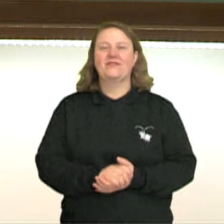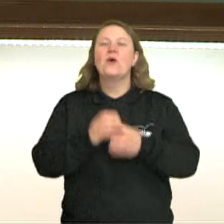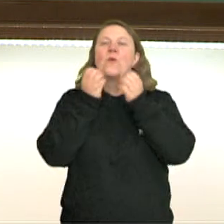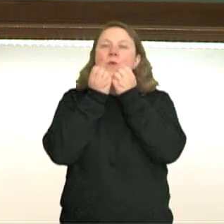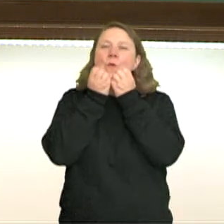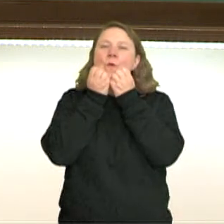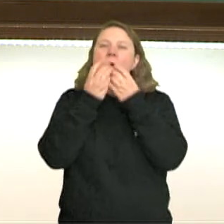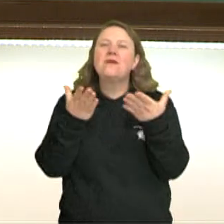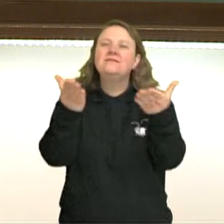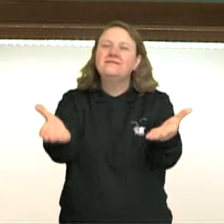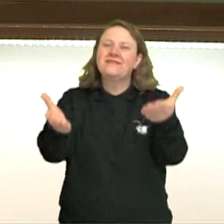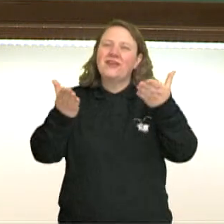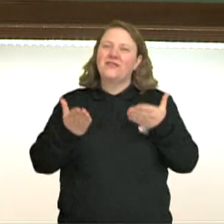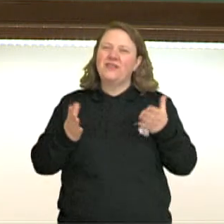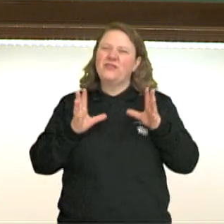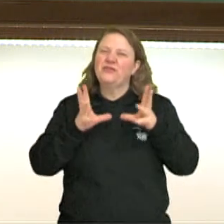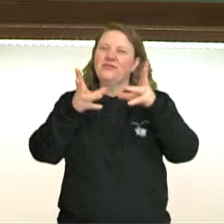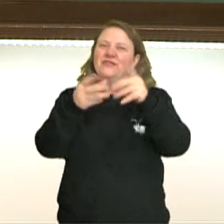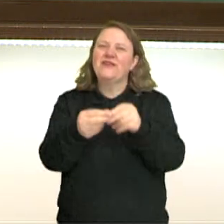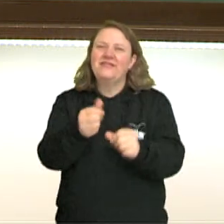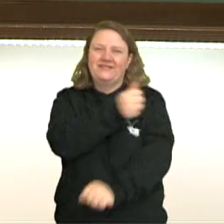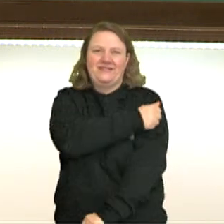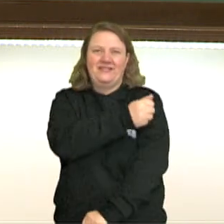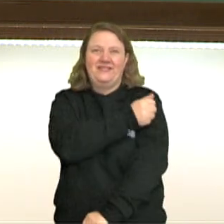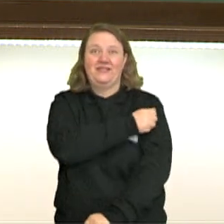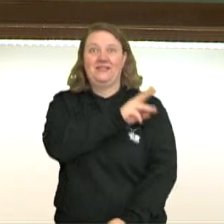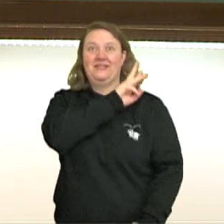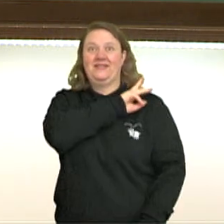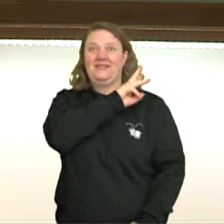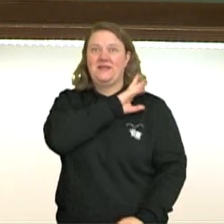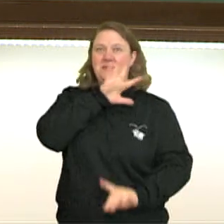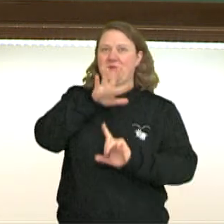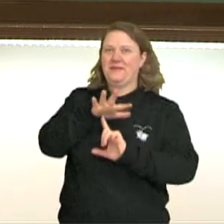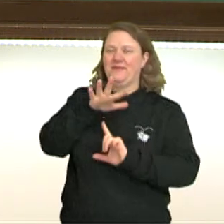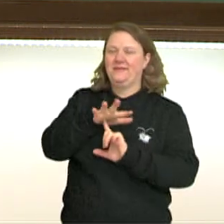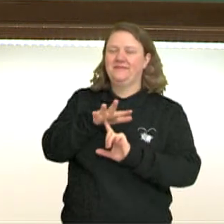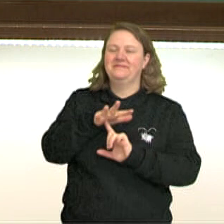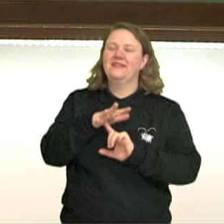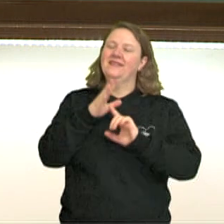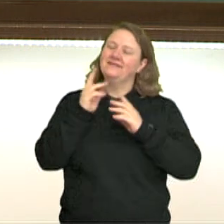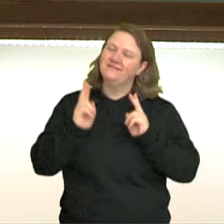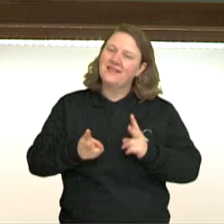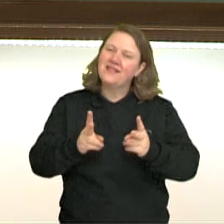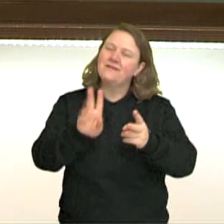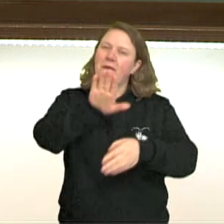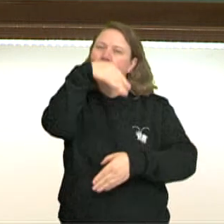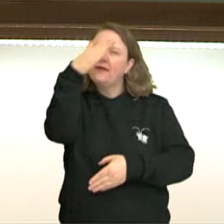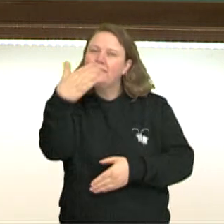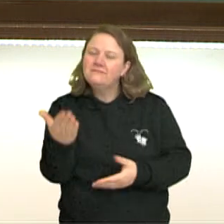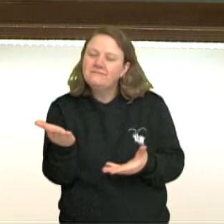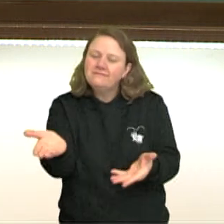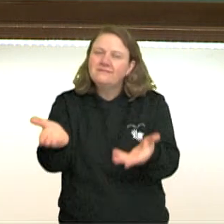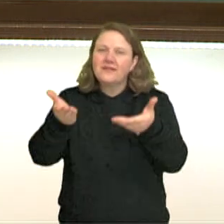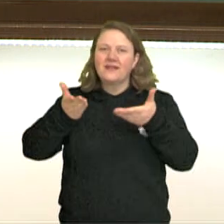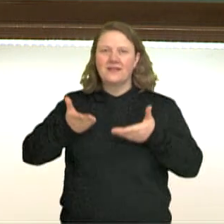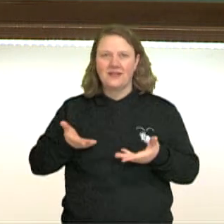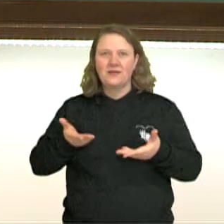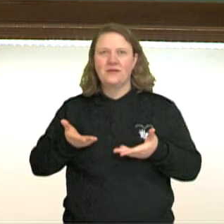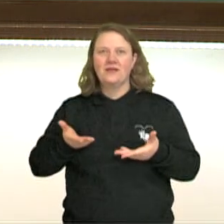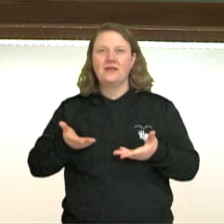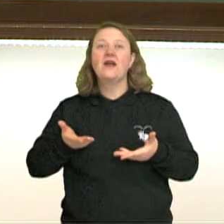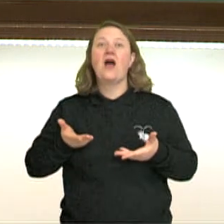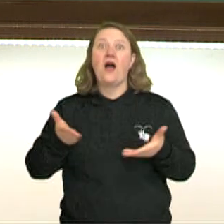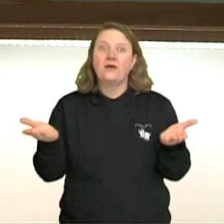Sejam sempre bem-vindos a bordo, senhoras e senhores da terceira série do Paraná. É sempre uma honra e uma alegria recebê-los aqui. Abram a